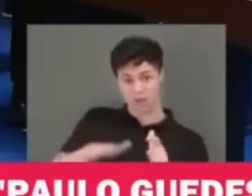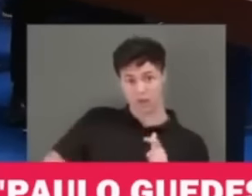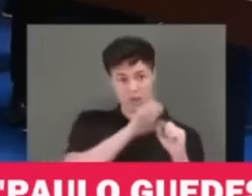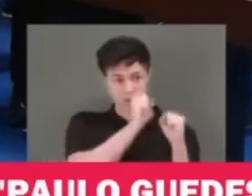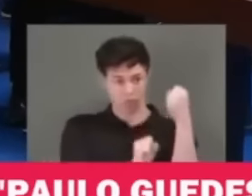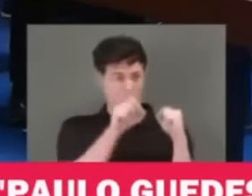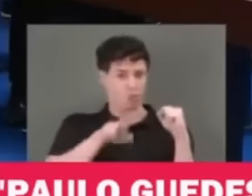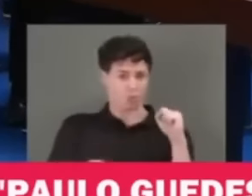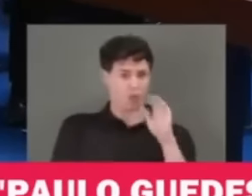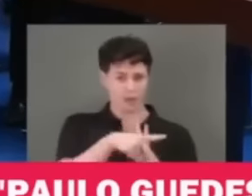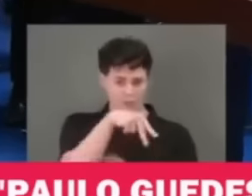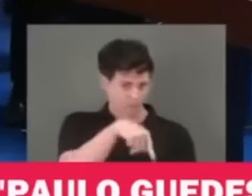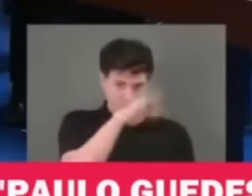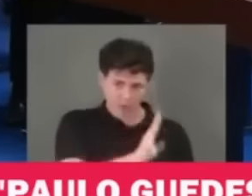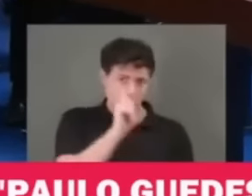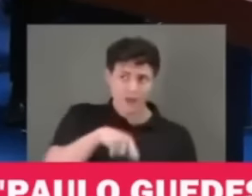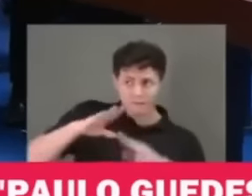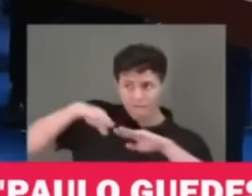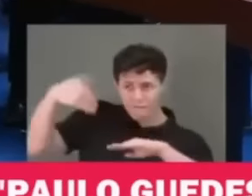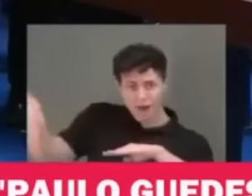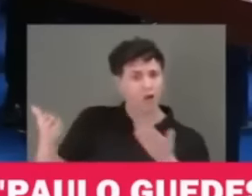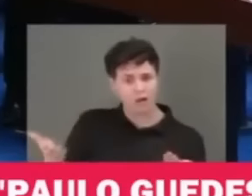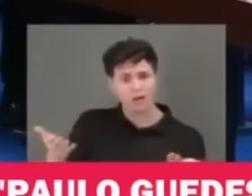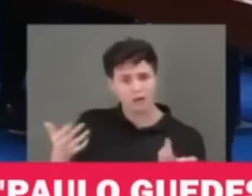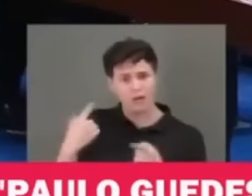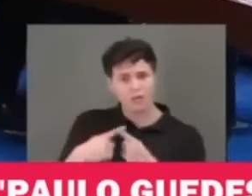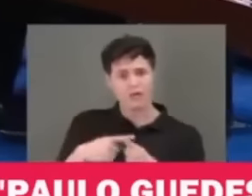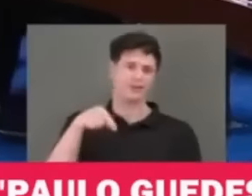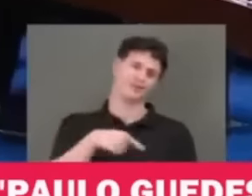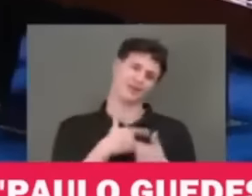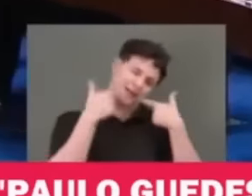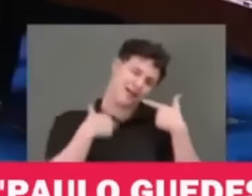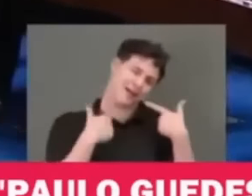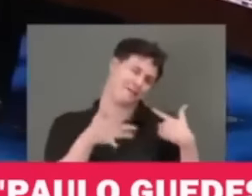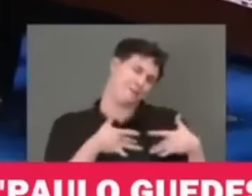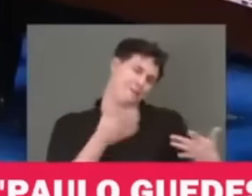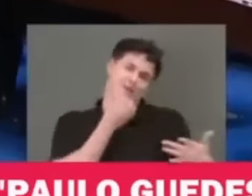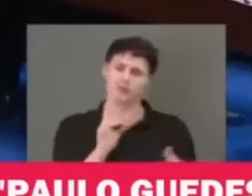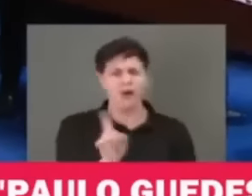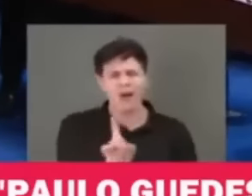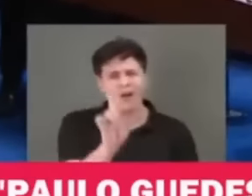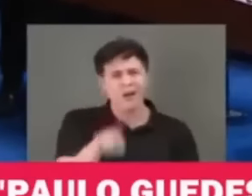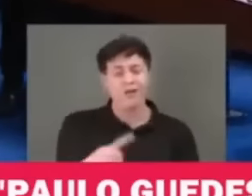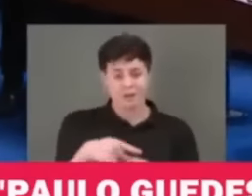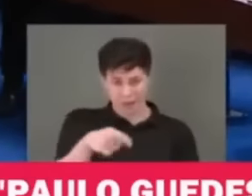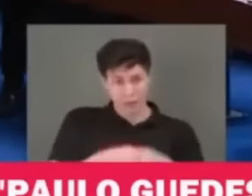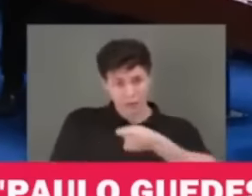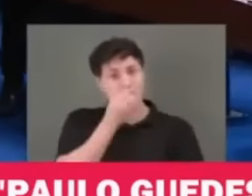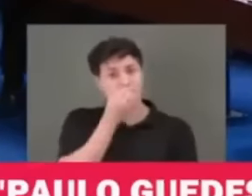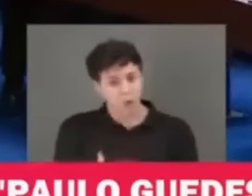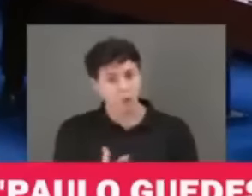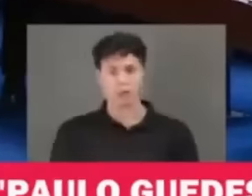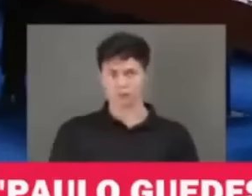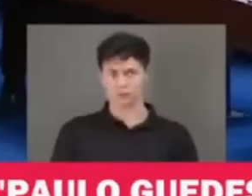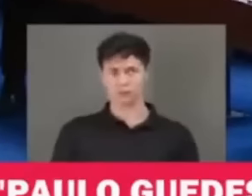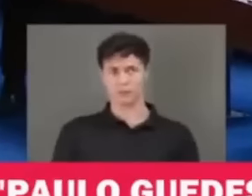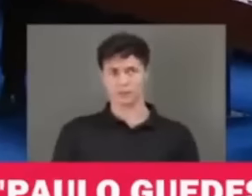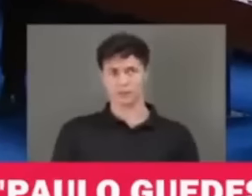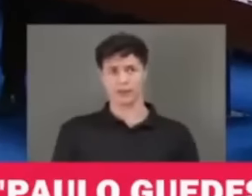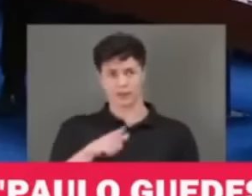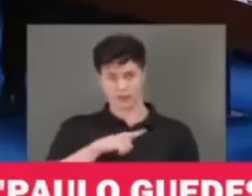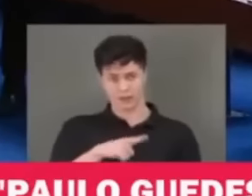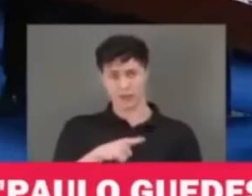não são brasileiras são multinacionais que estão aqui no Brasil porque nós temos a cara bonita e somos bonzinhos não porque nós temos uma economia boa nós temos um